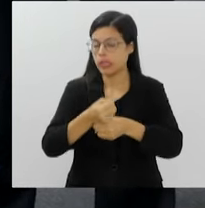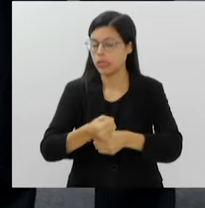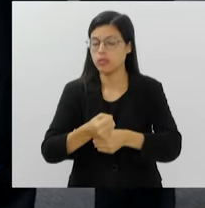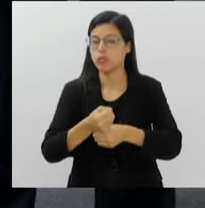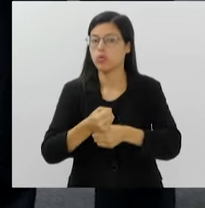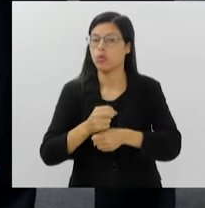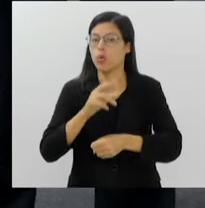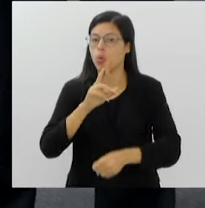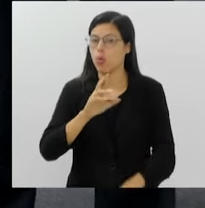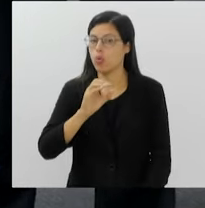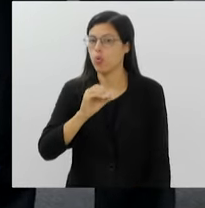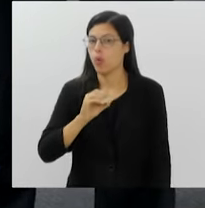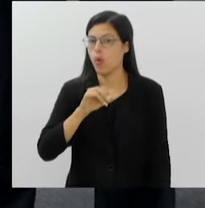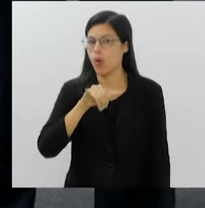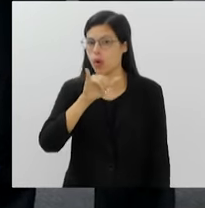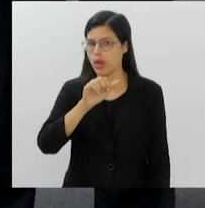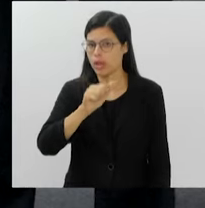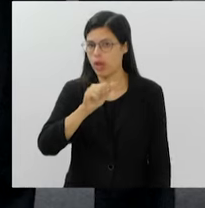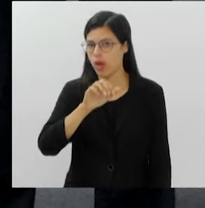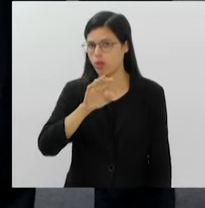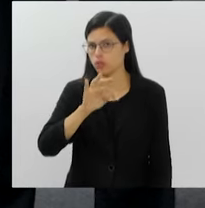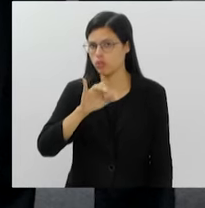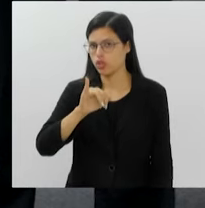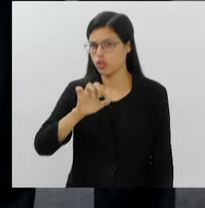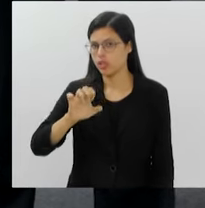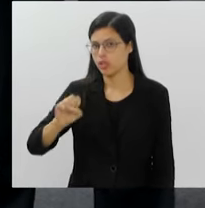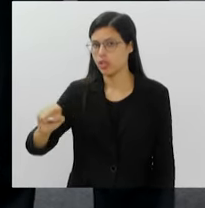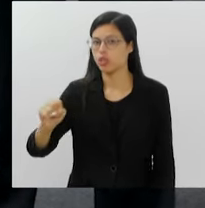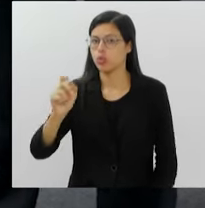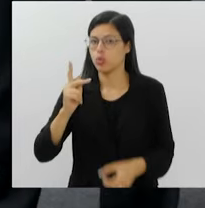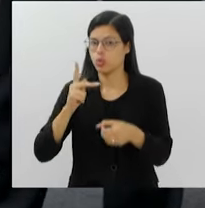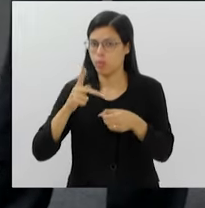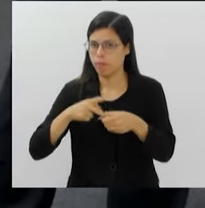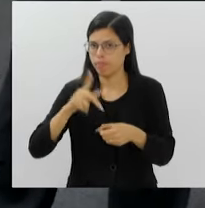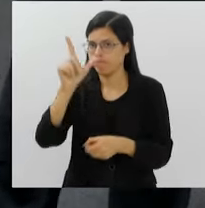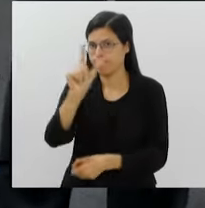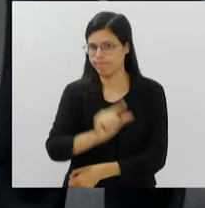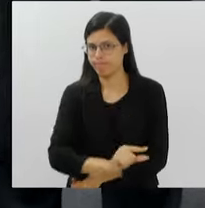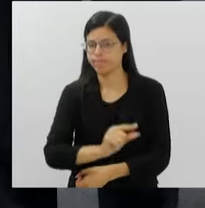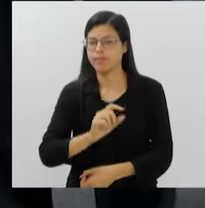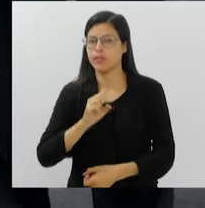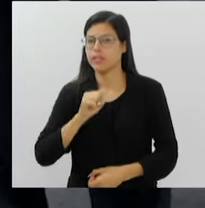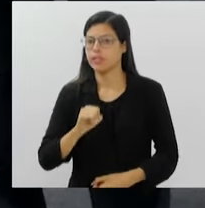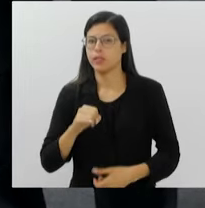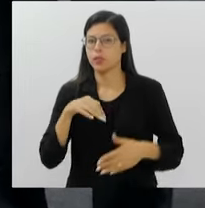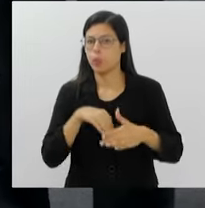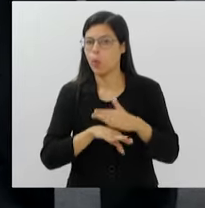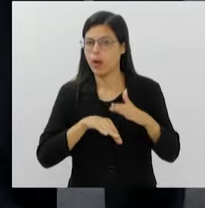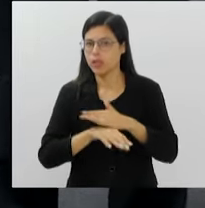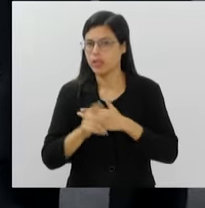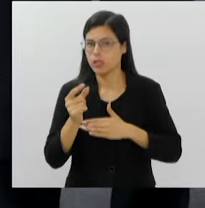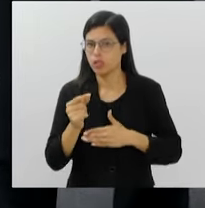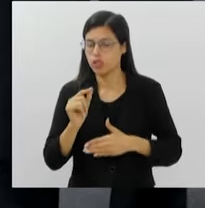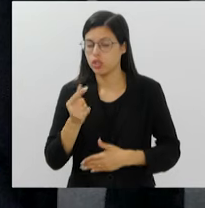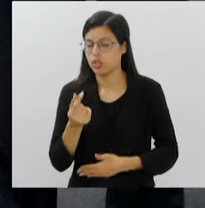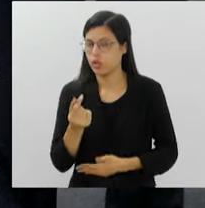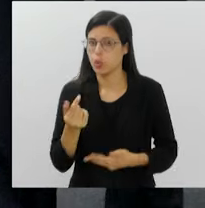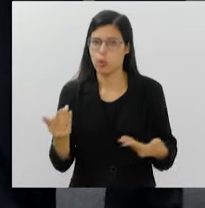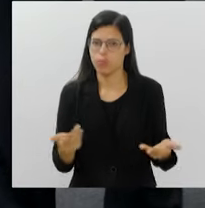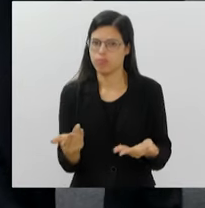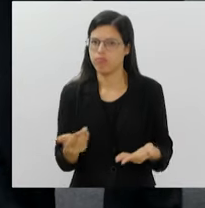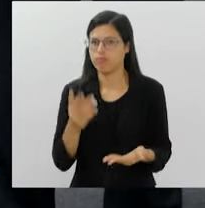do petróleo diminuir. Se isso não acontecer hoje, guardar dinheiro, amanhã o Rio Previdência quebra. E